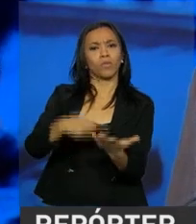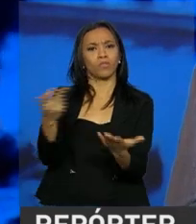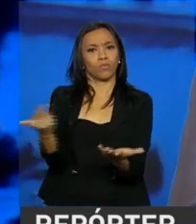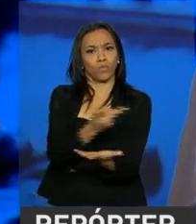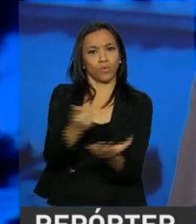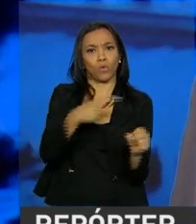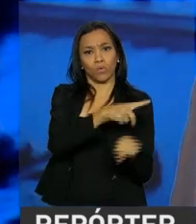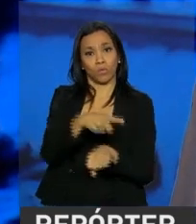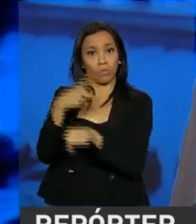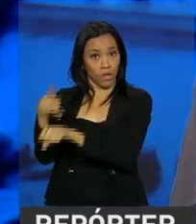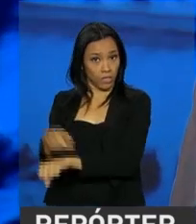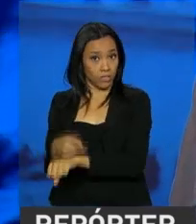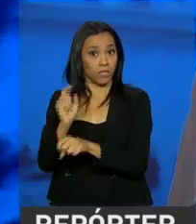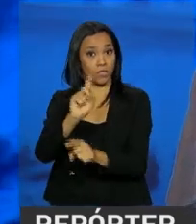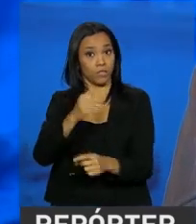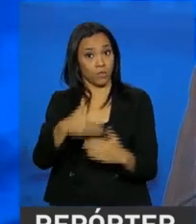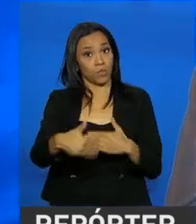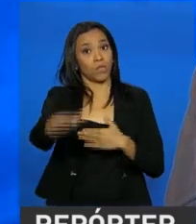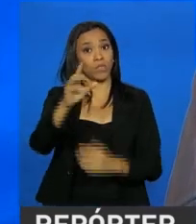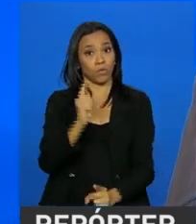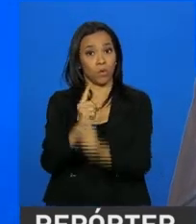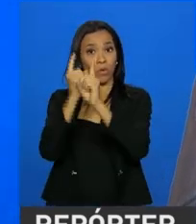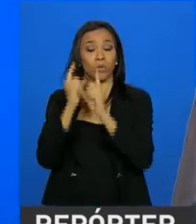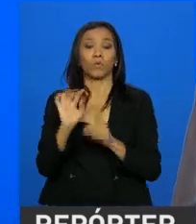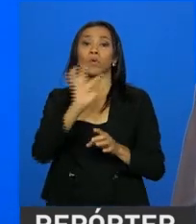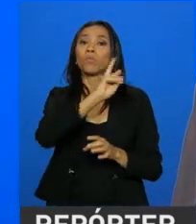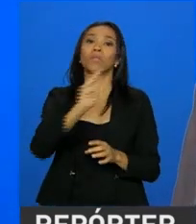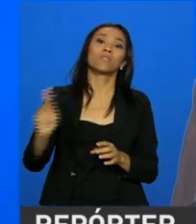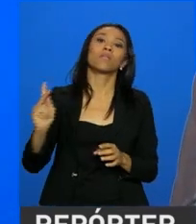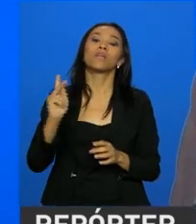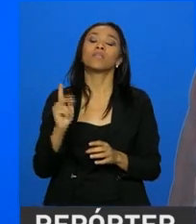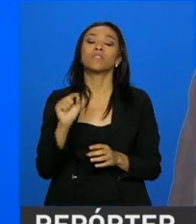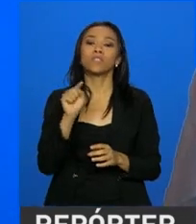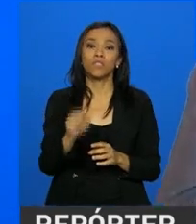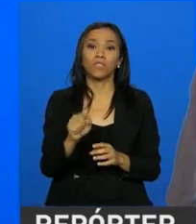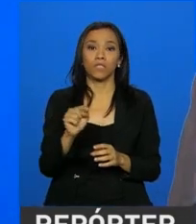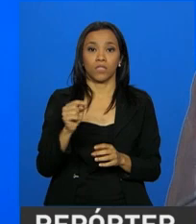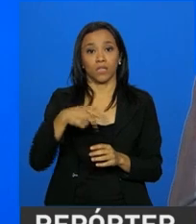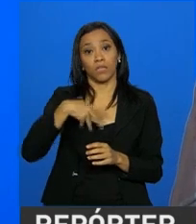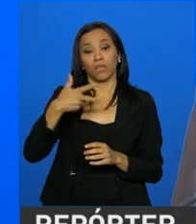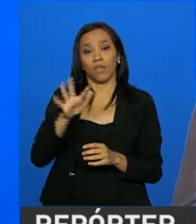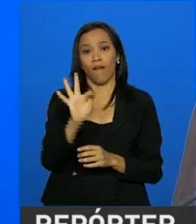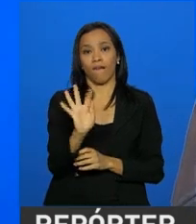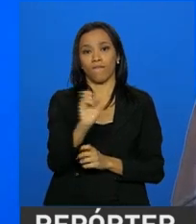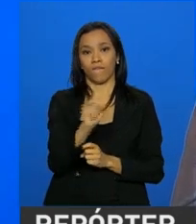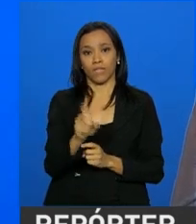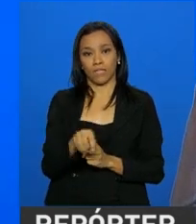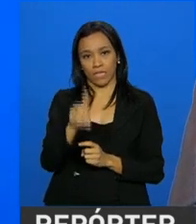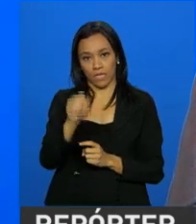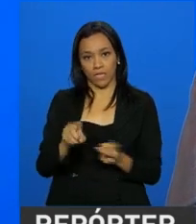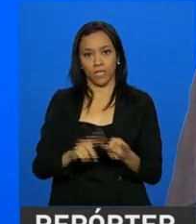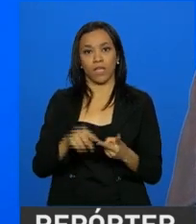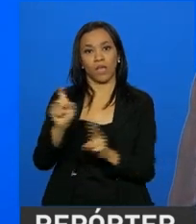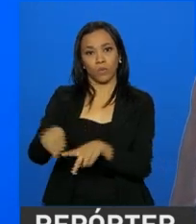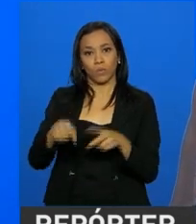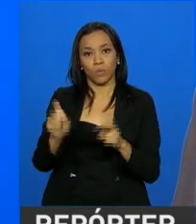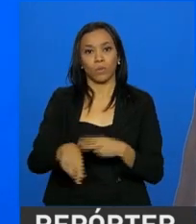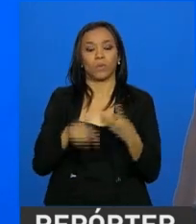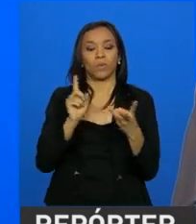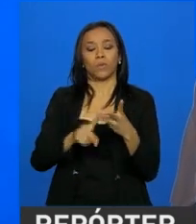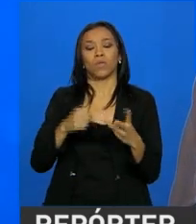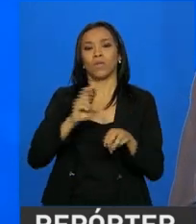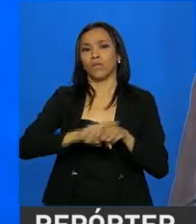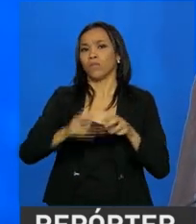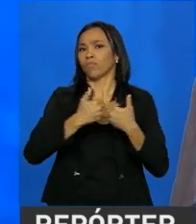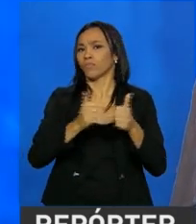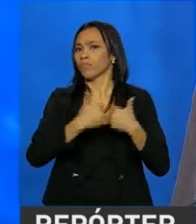China durante esse encontro. O presidente e os ministros da Fazenda, da Agricultura e dos Transportes, Portos e